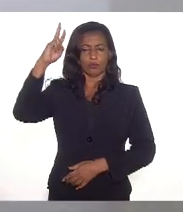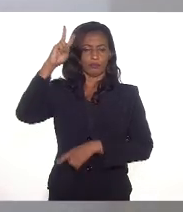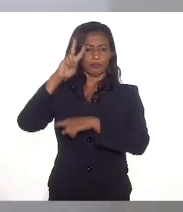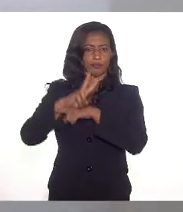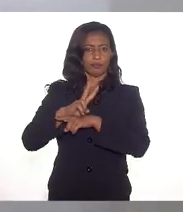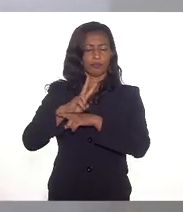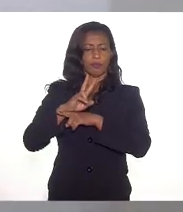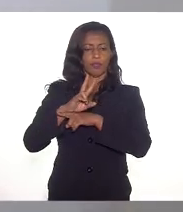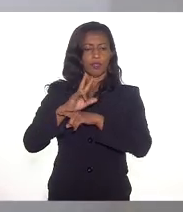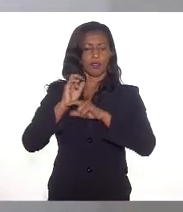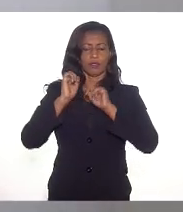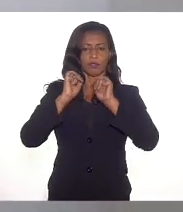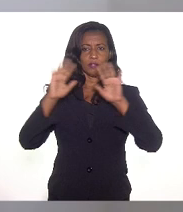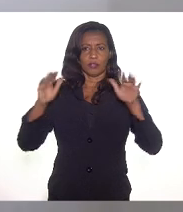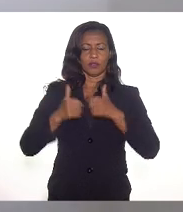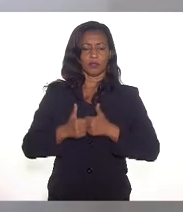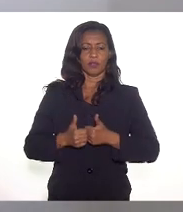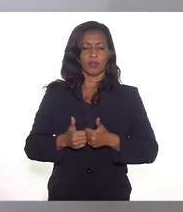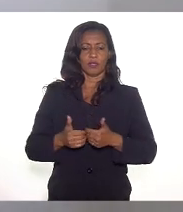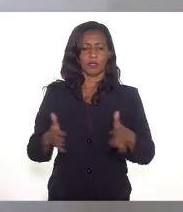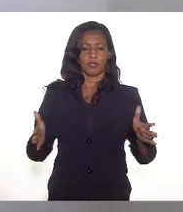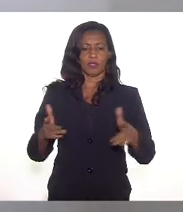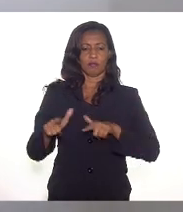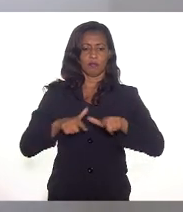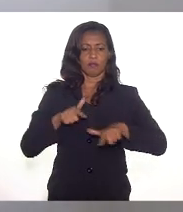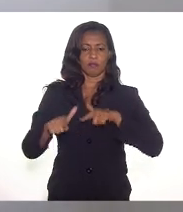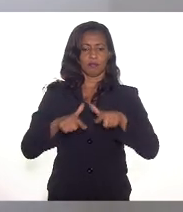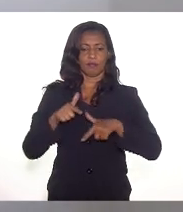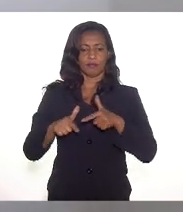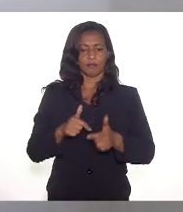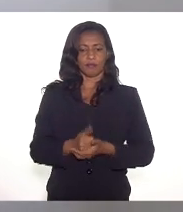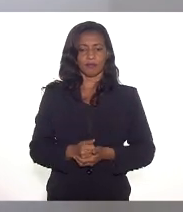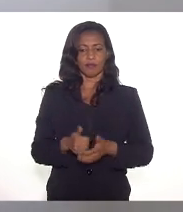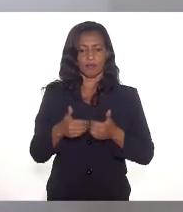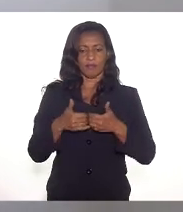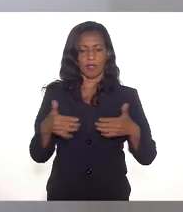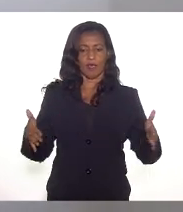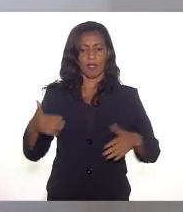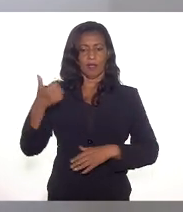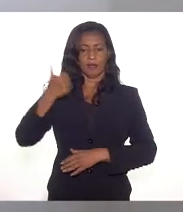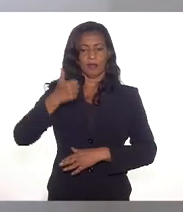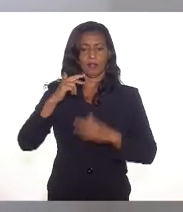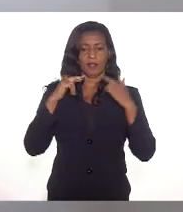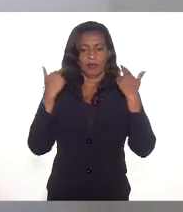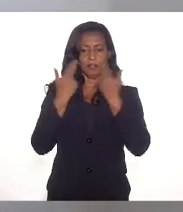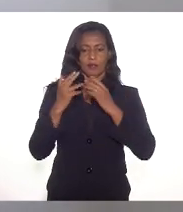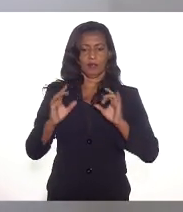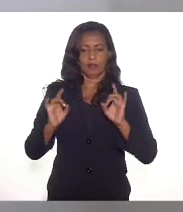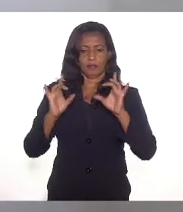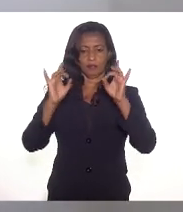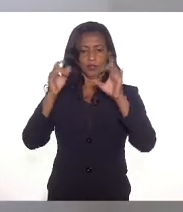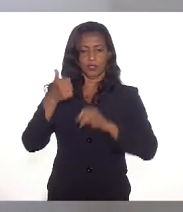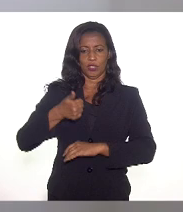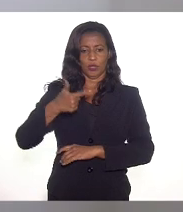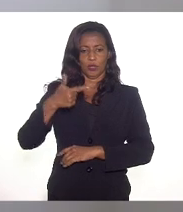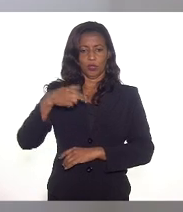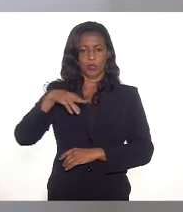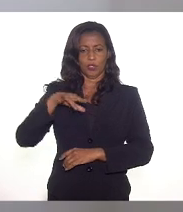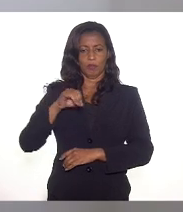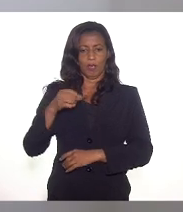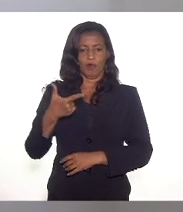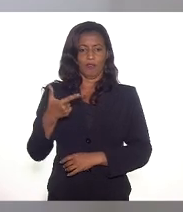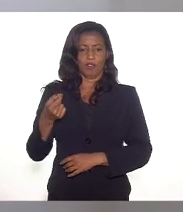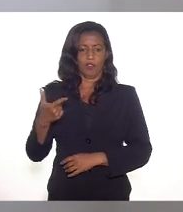Deus, iniciamos os nossos trabalhos. Está aberta a primeira sessão extraordinária do dia 12 de maio de